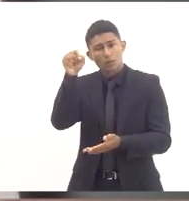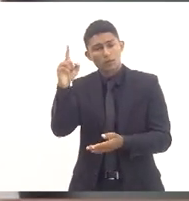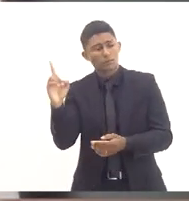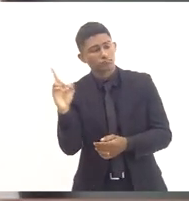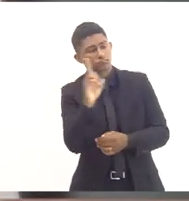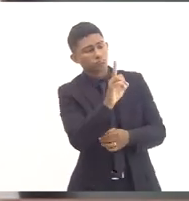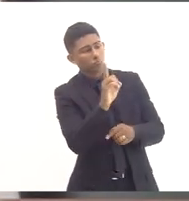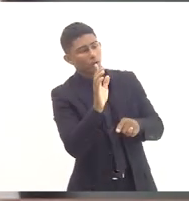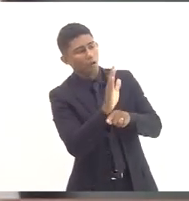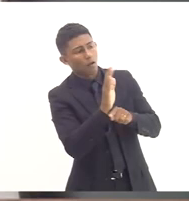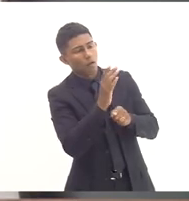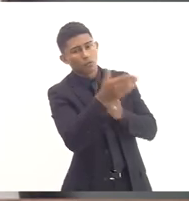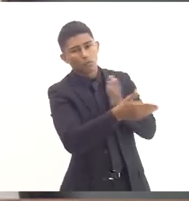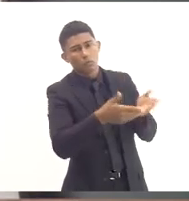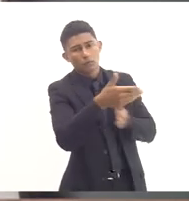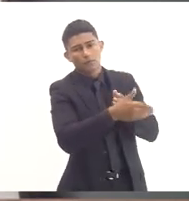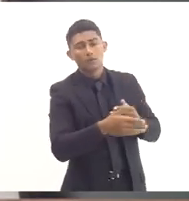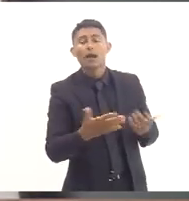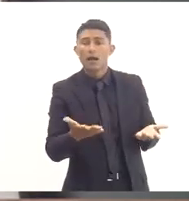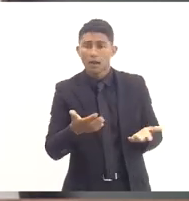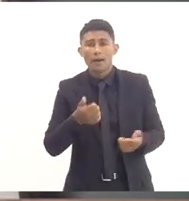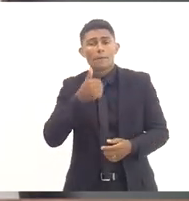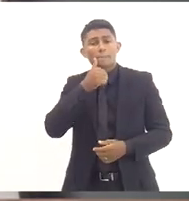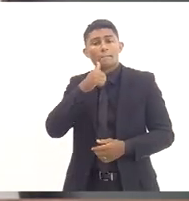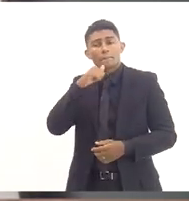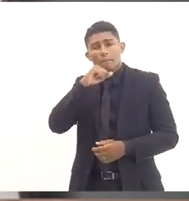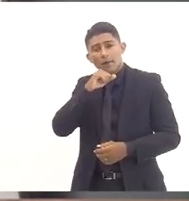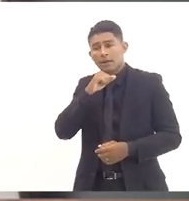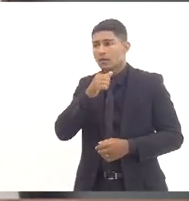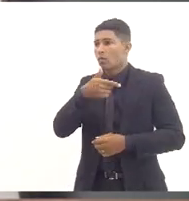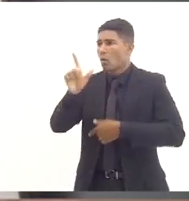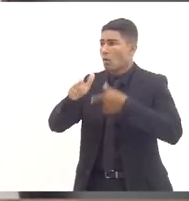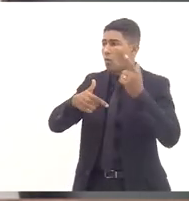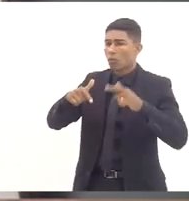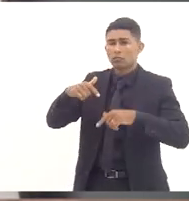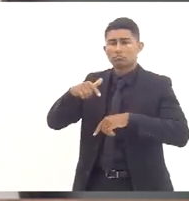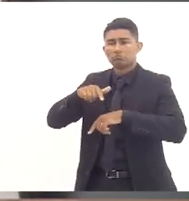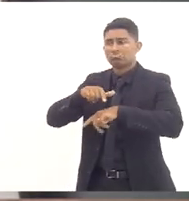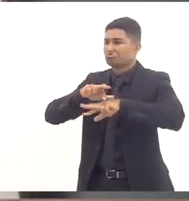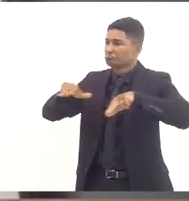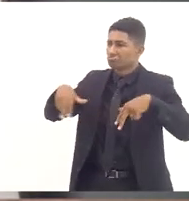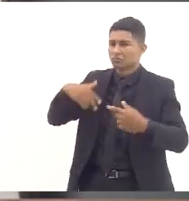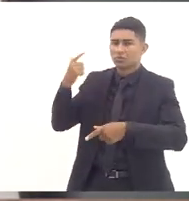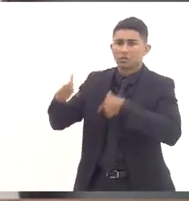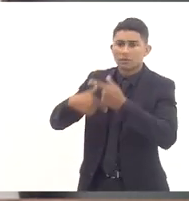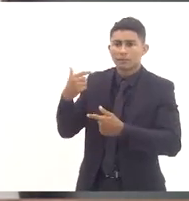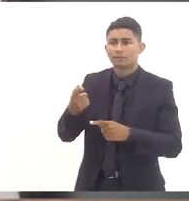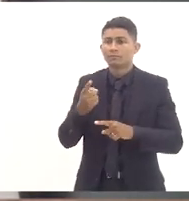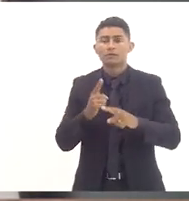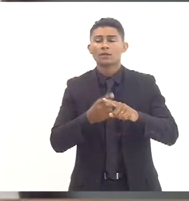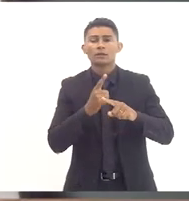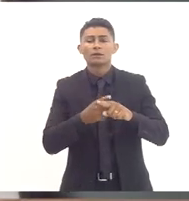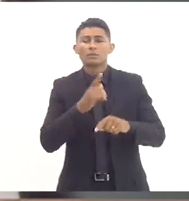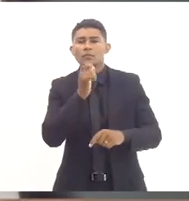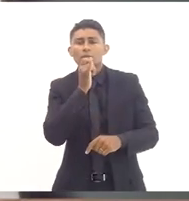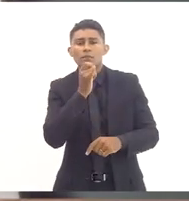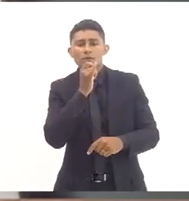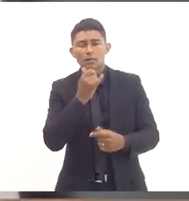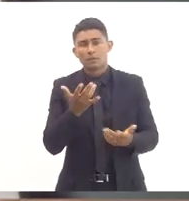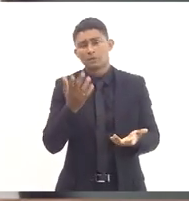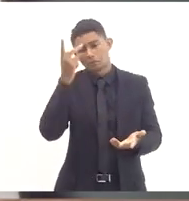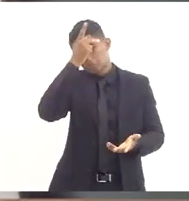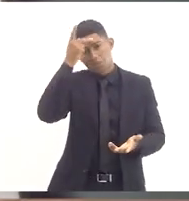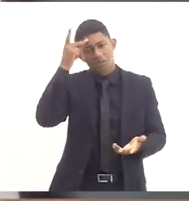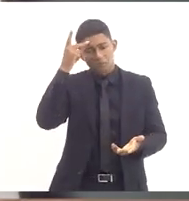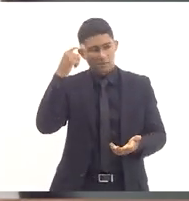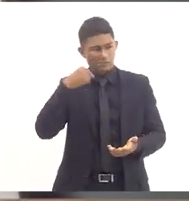para ficar para ela poder viver porque realmente ninguém consegue né dar amor ninguém consegue dar nada que não tem